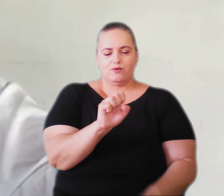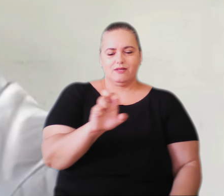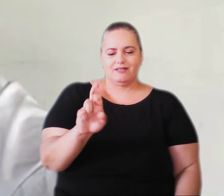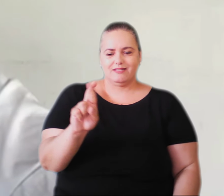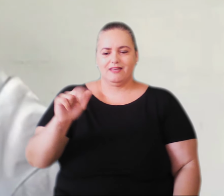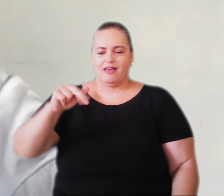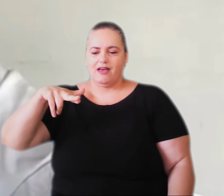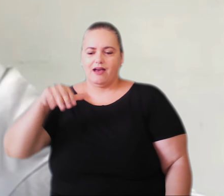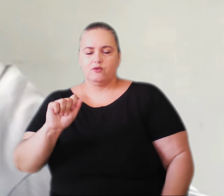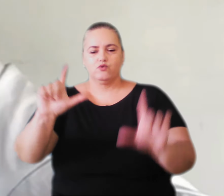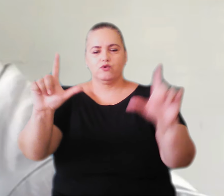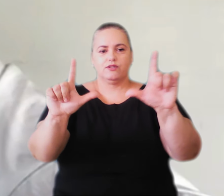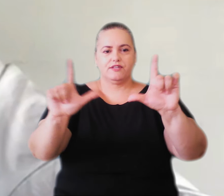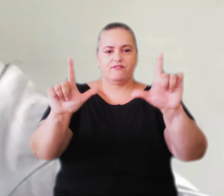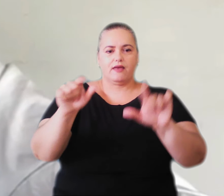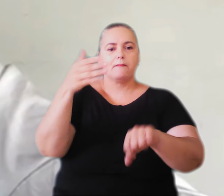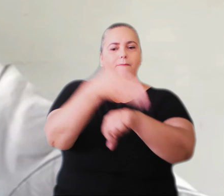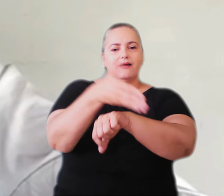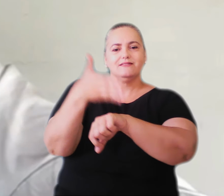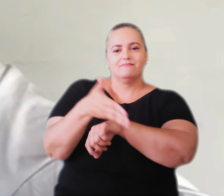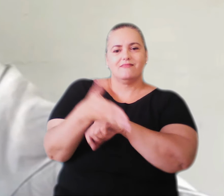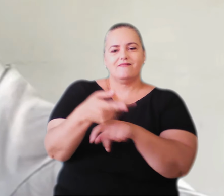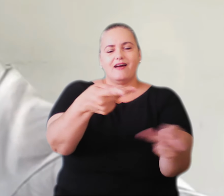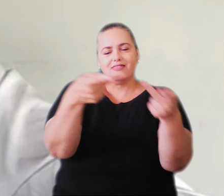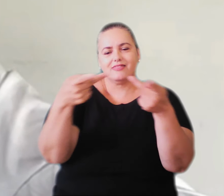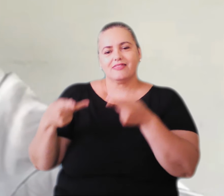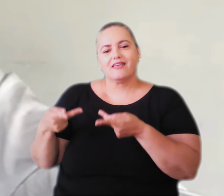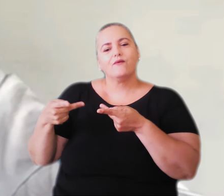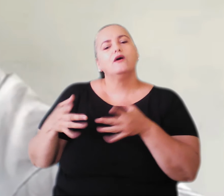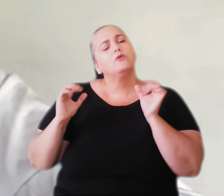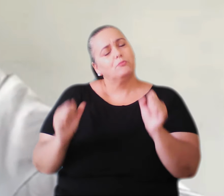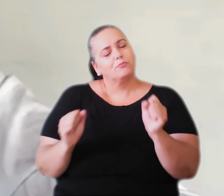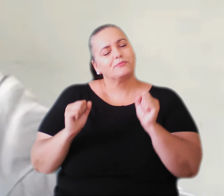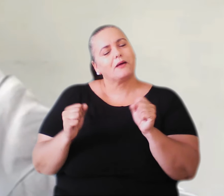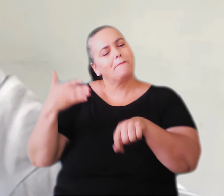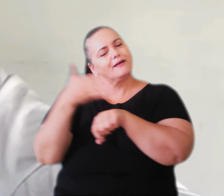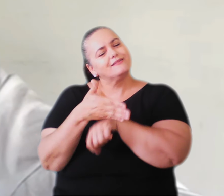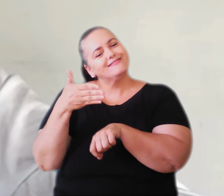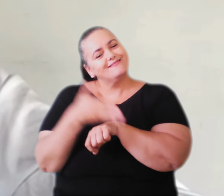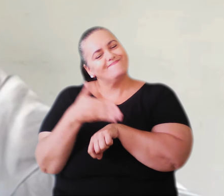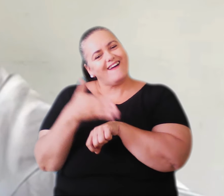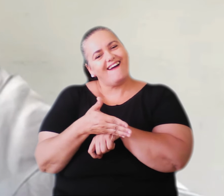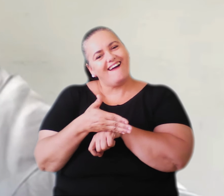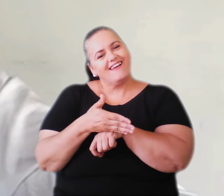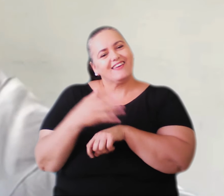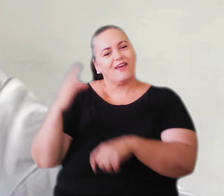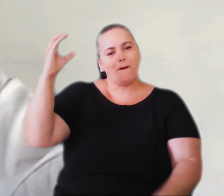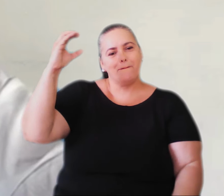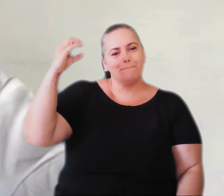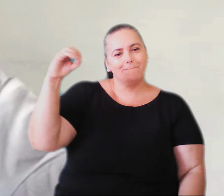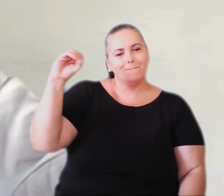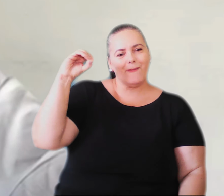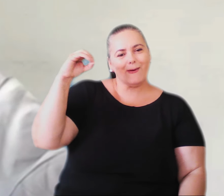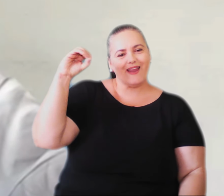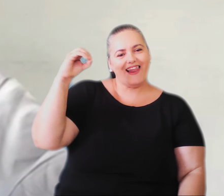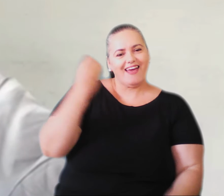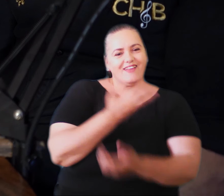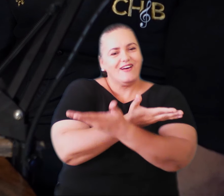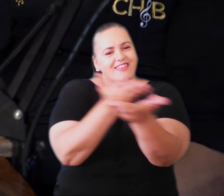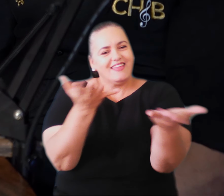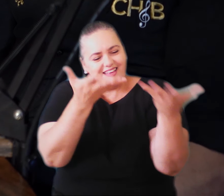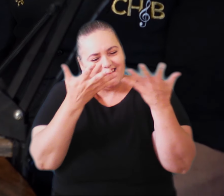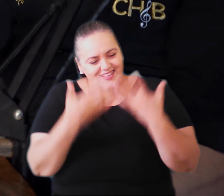já participaram. Opa. E são perenes convidados, quando puderem, quando quiserem, vir a Porto Alegre, estaremos sempre de braços abertos para